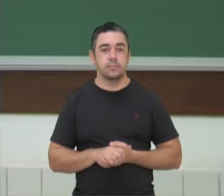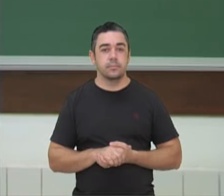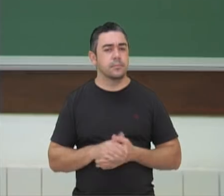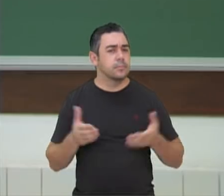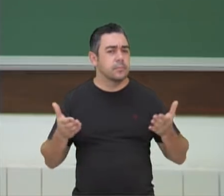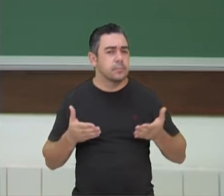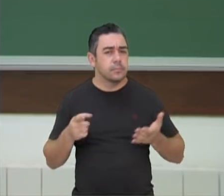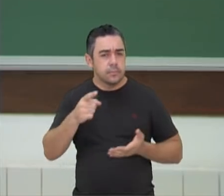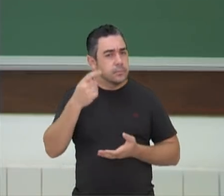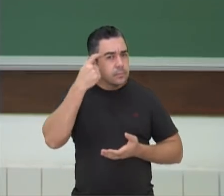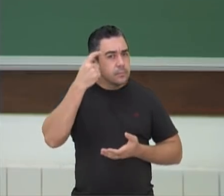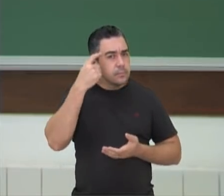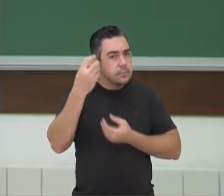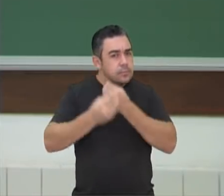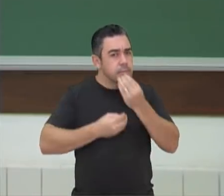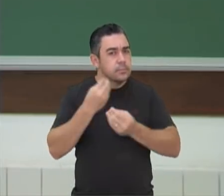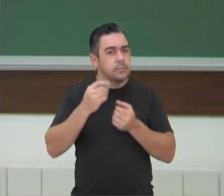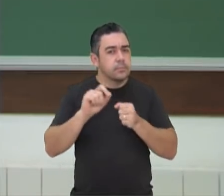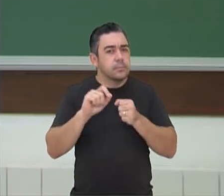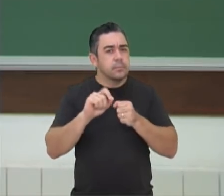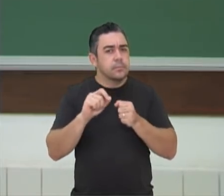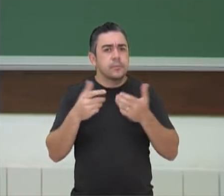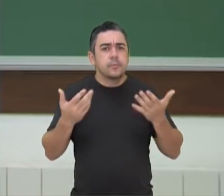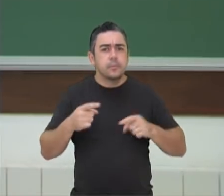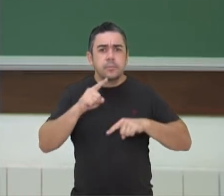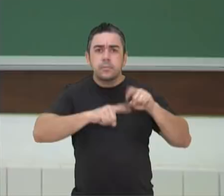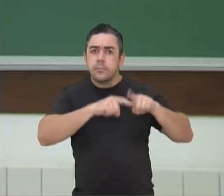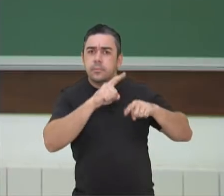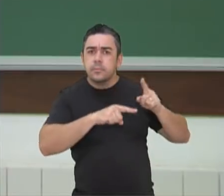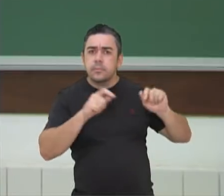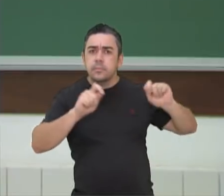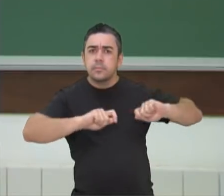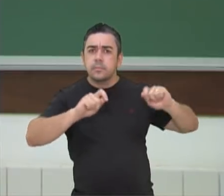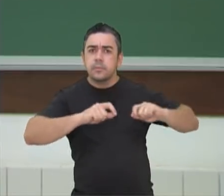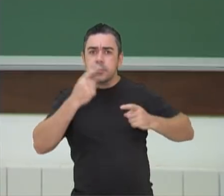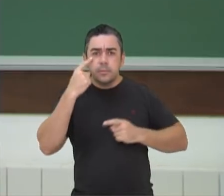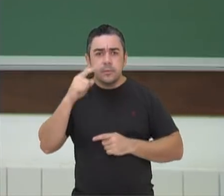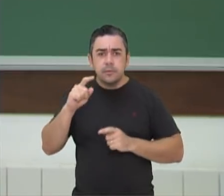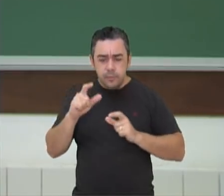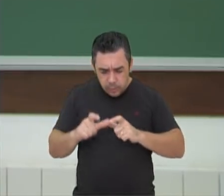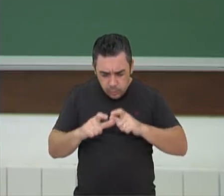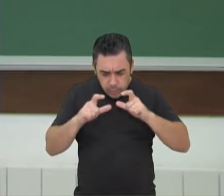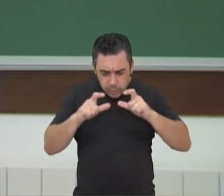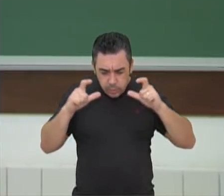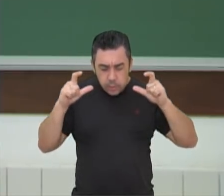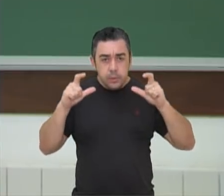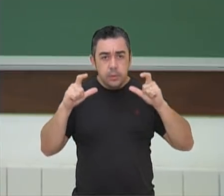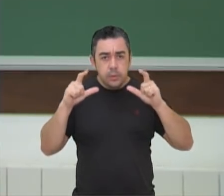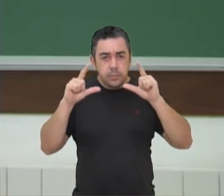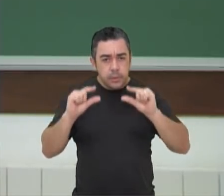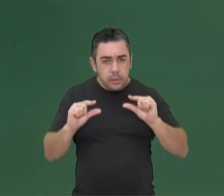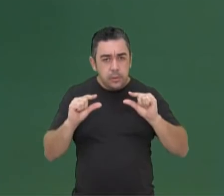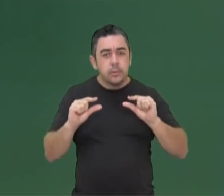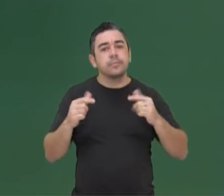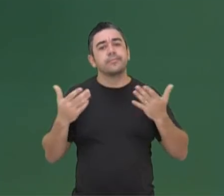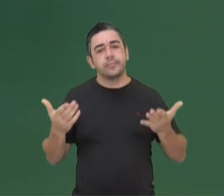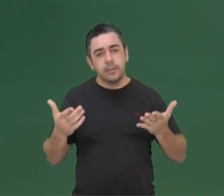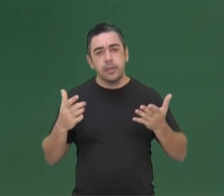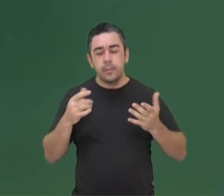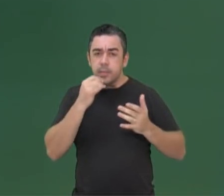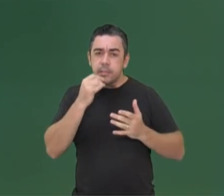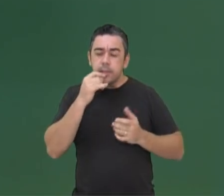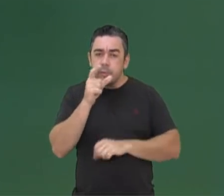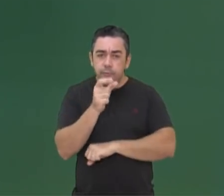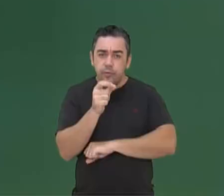E agora, você pensou qual instrumento possibilita observar essas estruturas muito pequenas desses seres? A antena, por